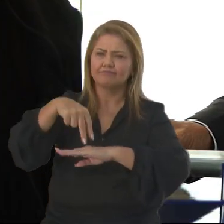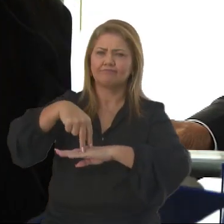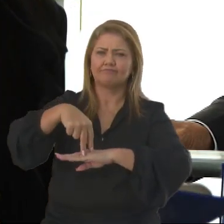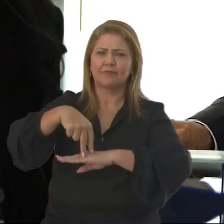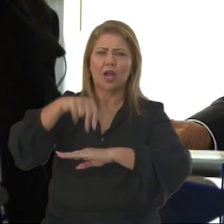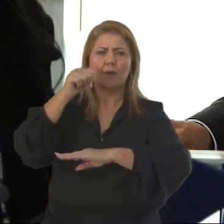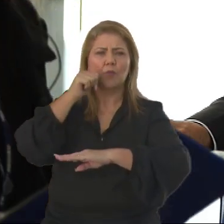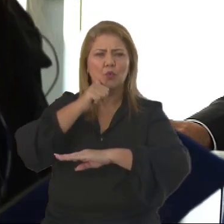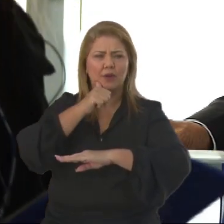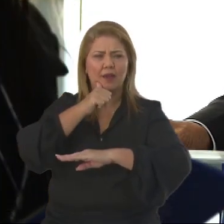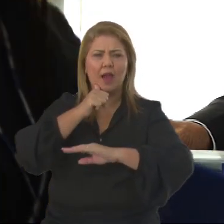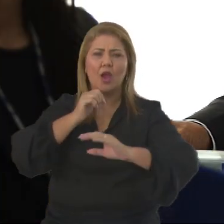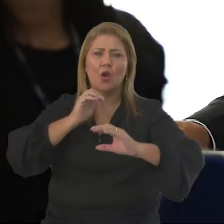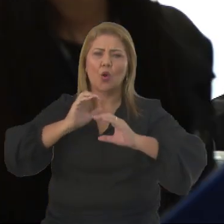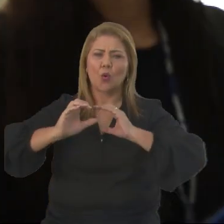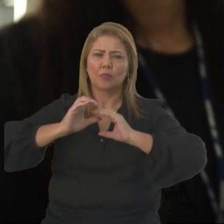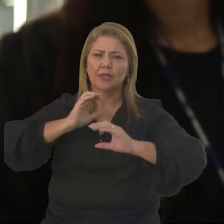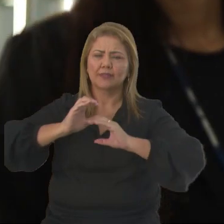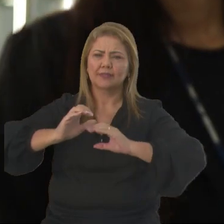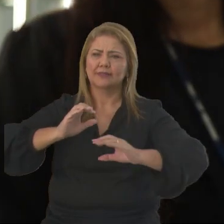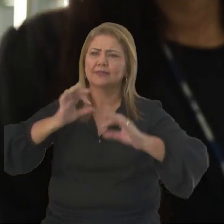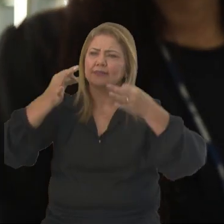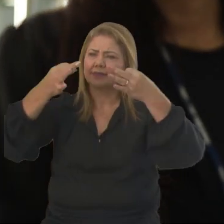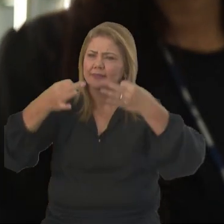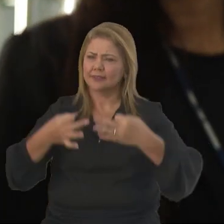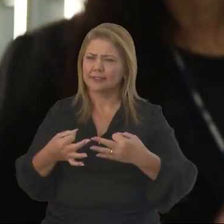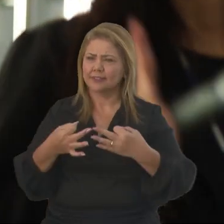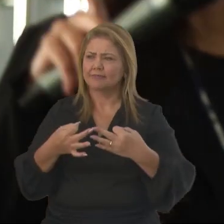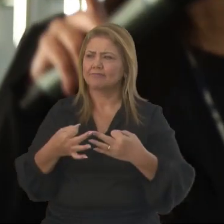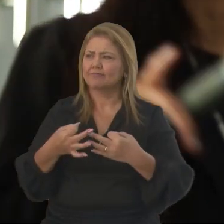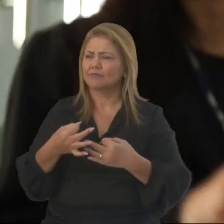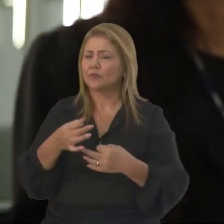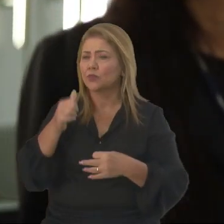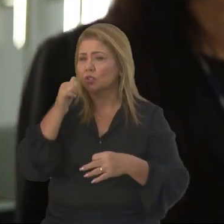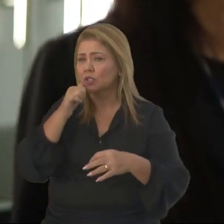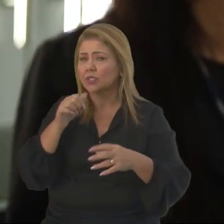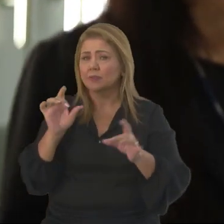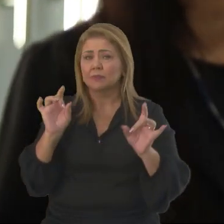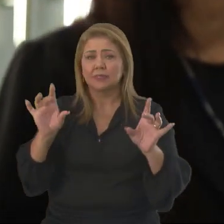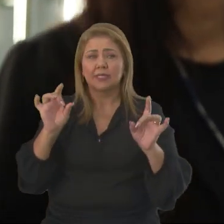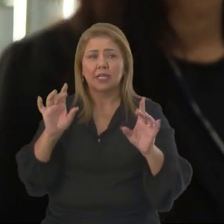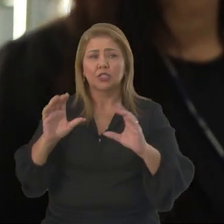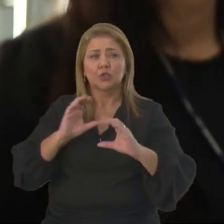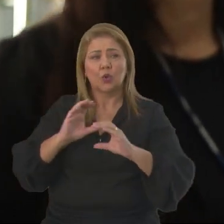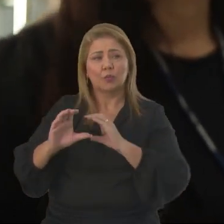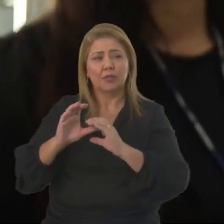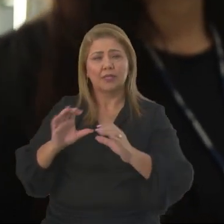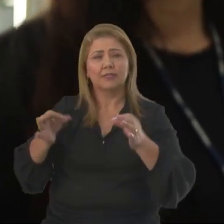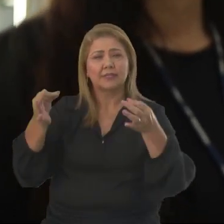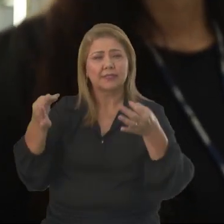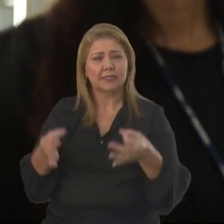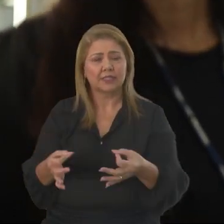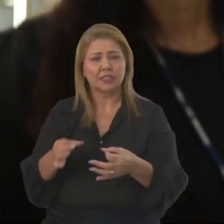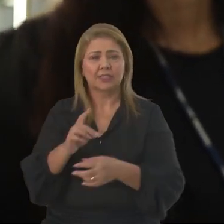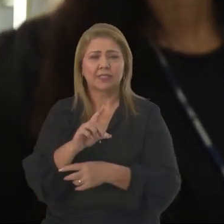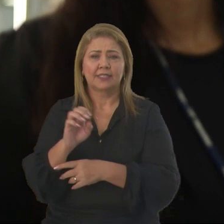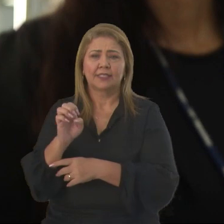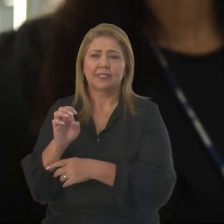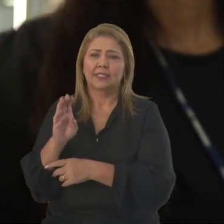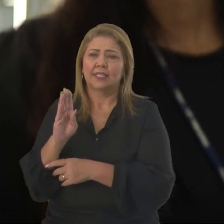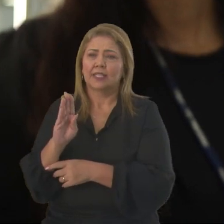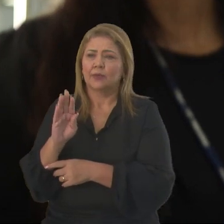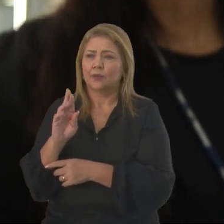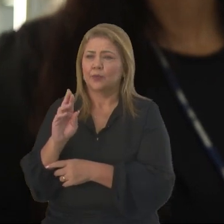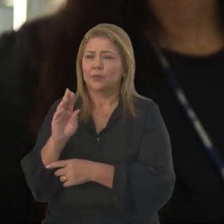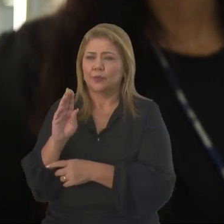de Comunicar-se Assertivamente, que será proferida pela especialista em comunicação assertiva, Débora Brum. Passamos